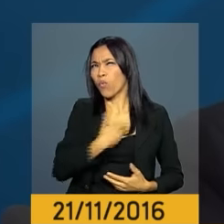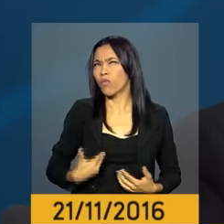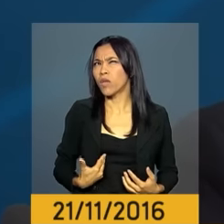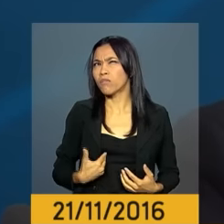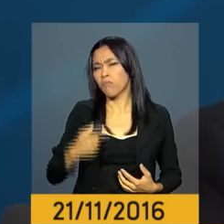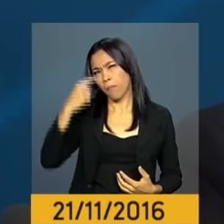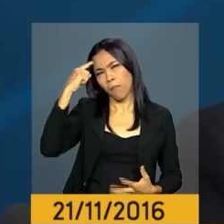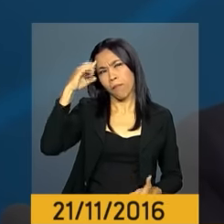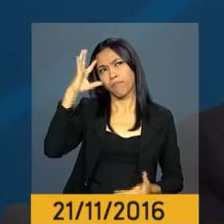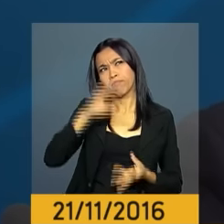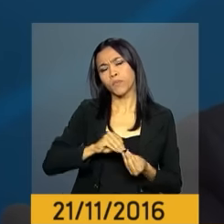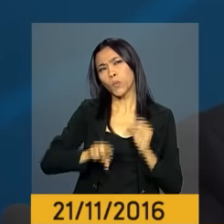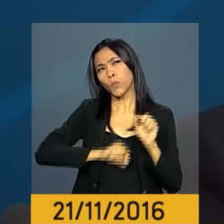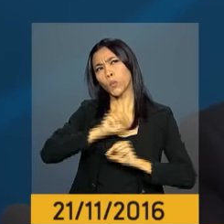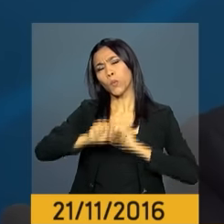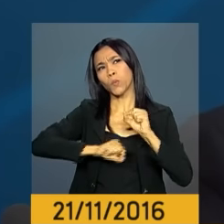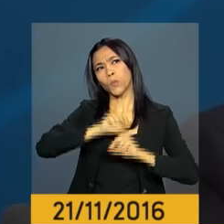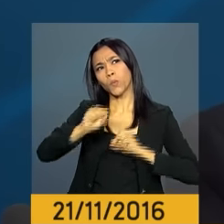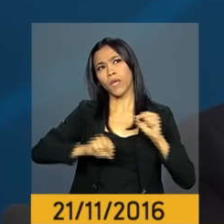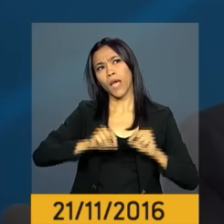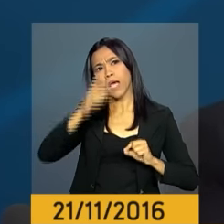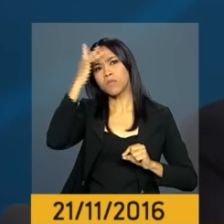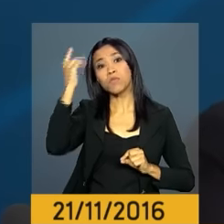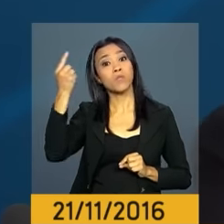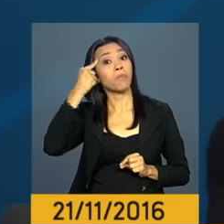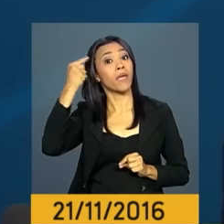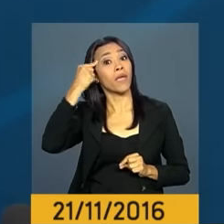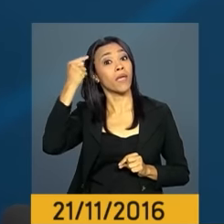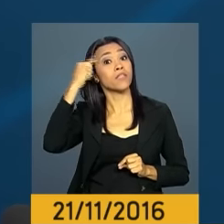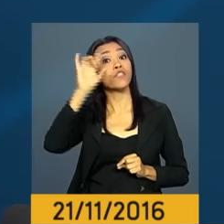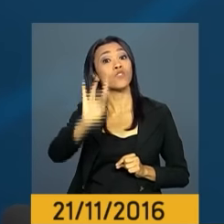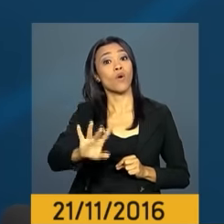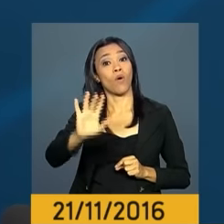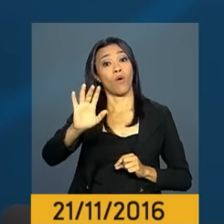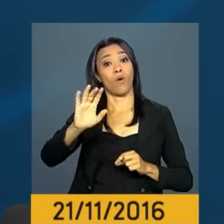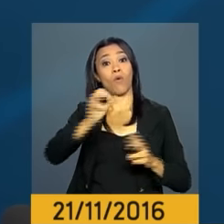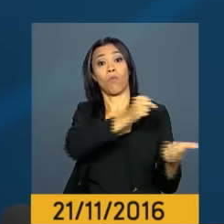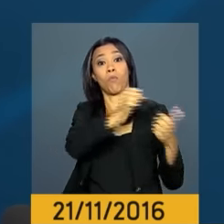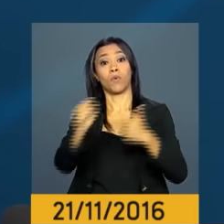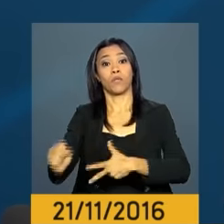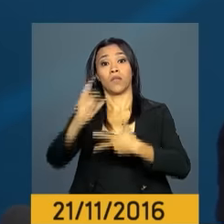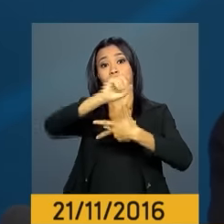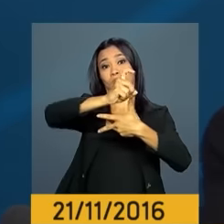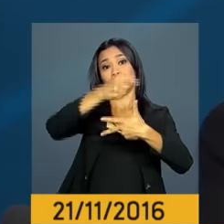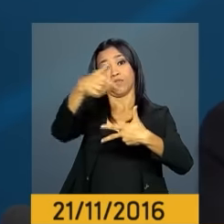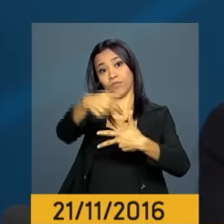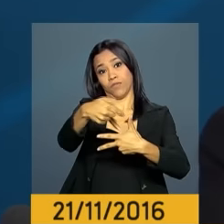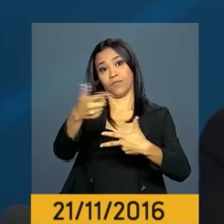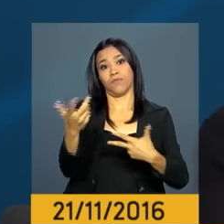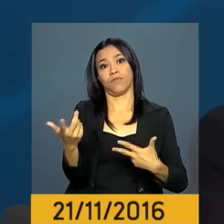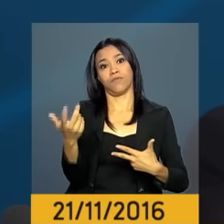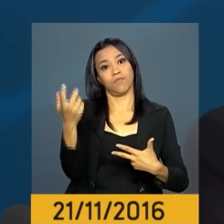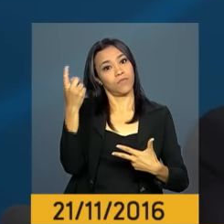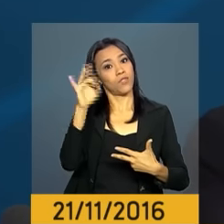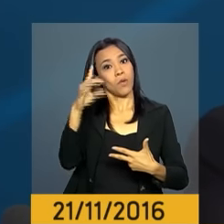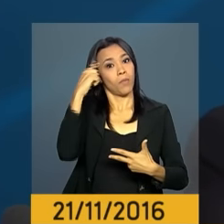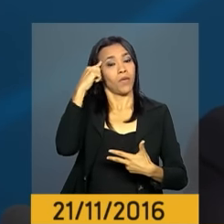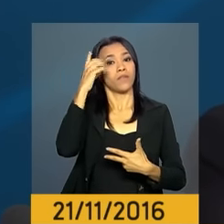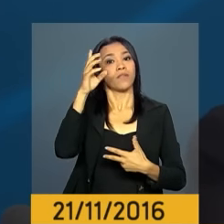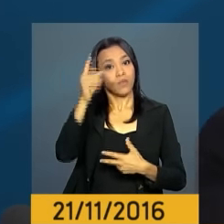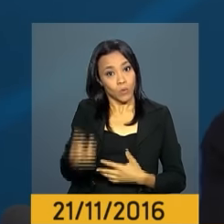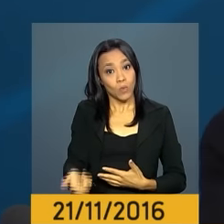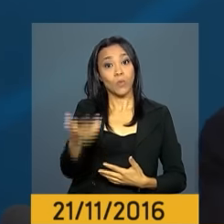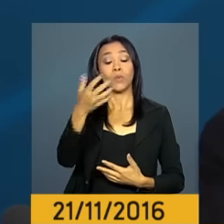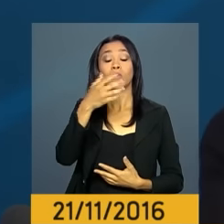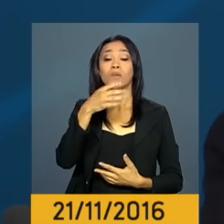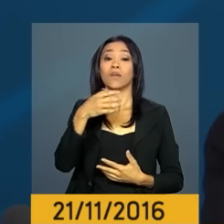pessoas têm é exatamente a ideia do poder executivo, particularmente no sistema presidencialista.